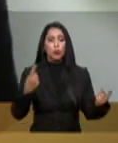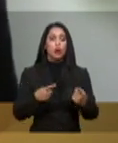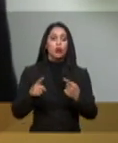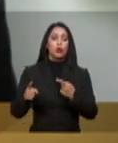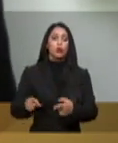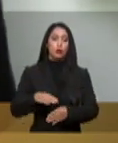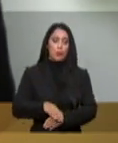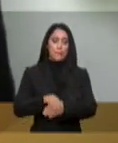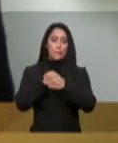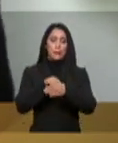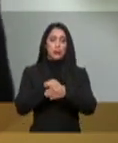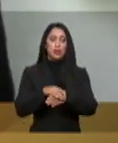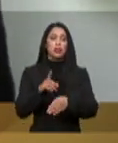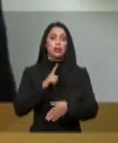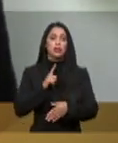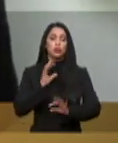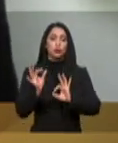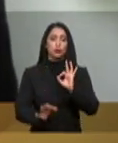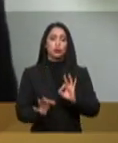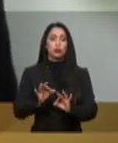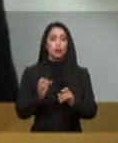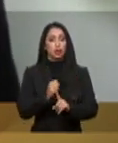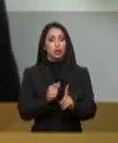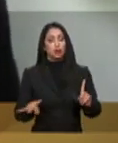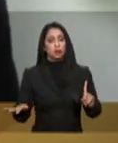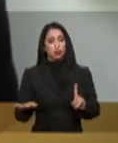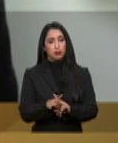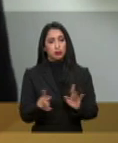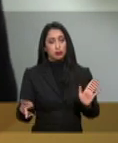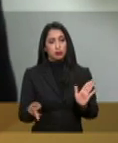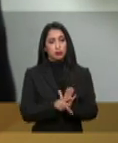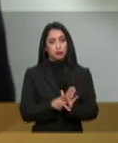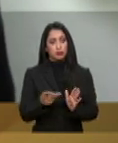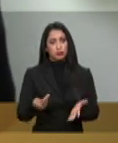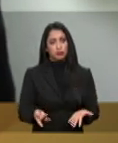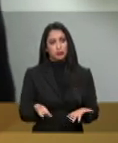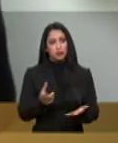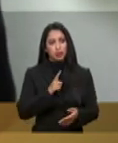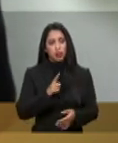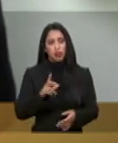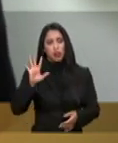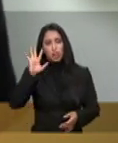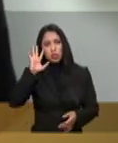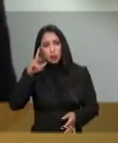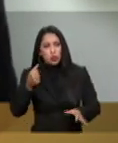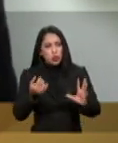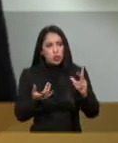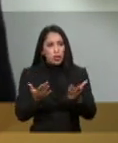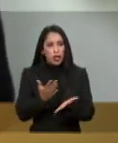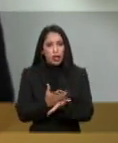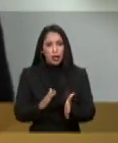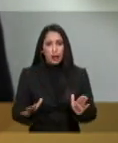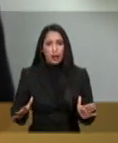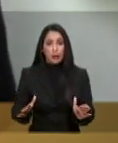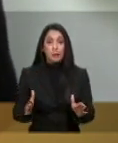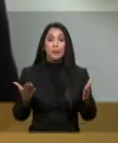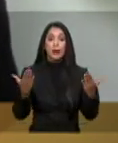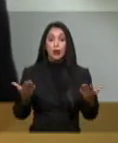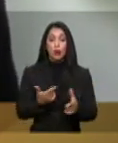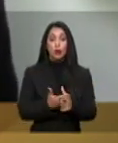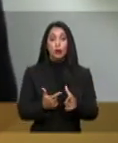bens jurídicos fundamentais para a sociedade. Portanto, se existe um meio mais brando de solucionar o conflito, é desnecessária